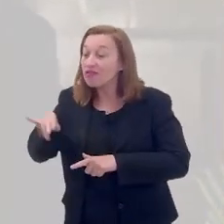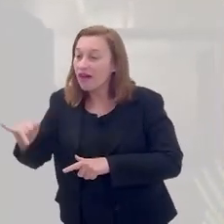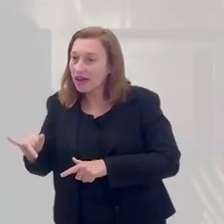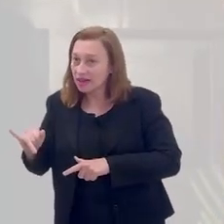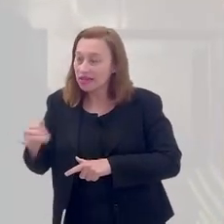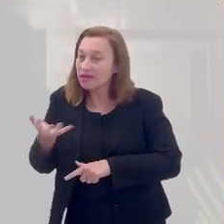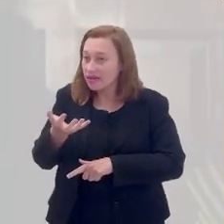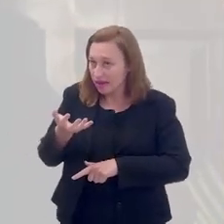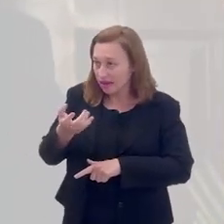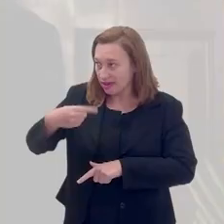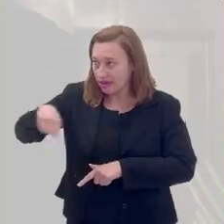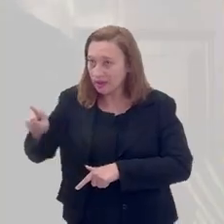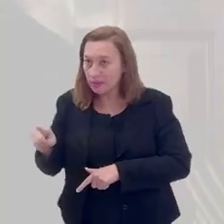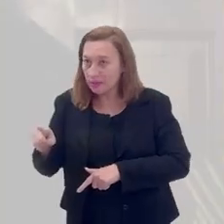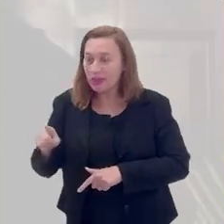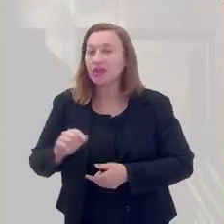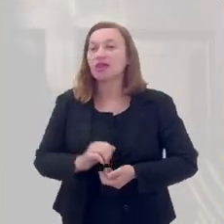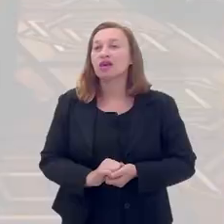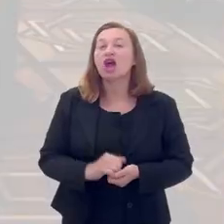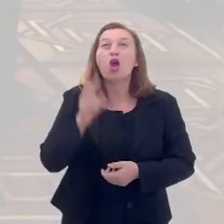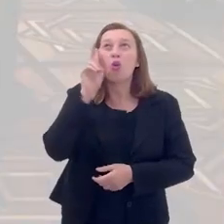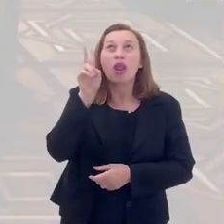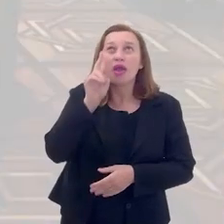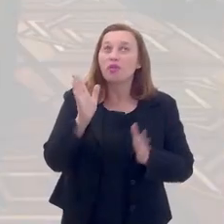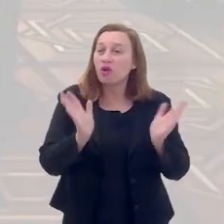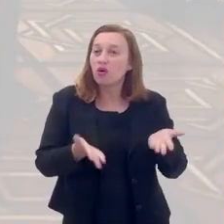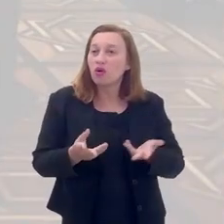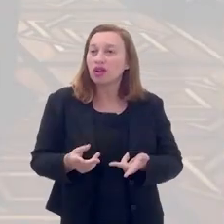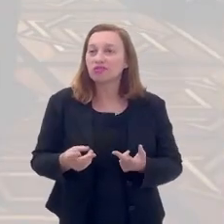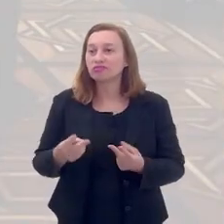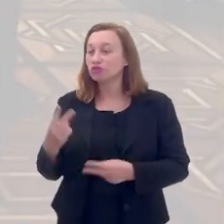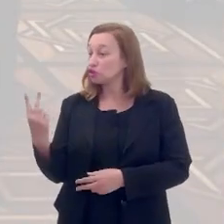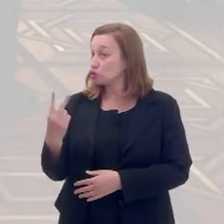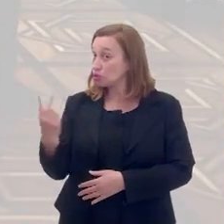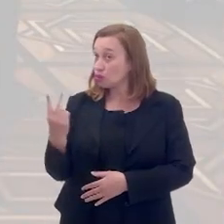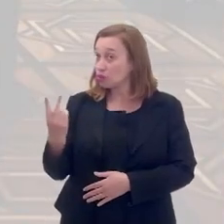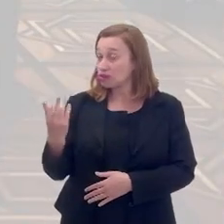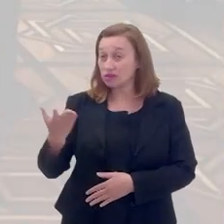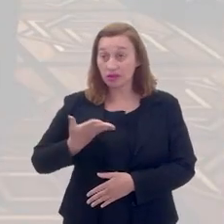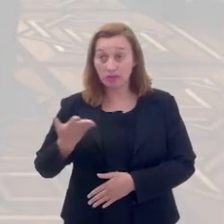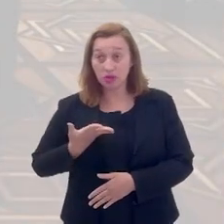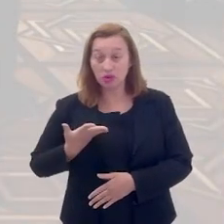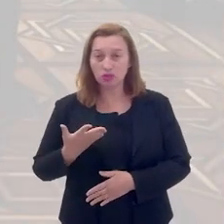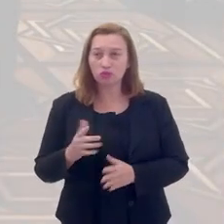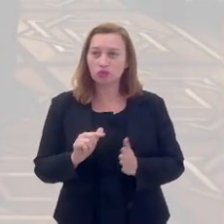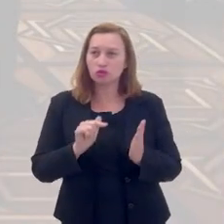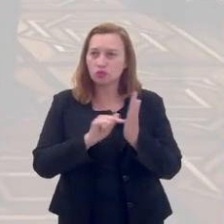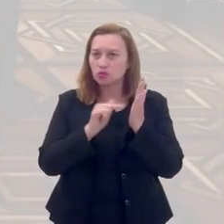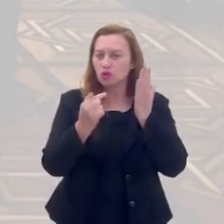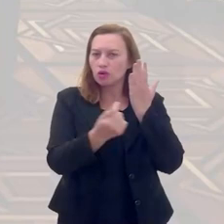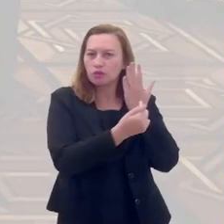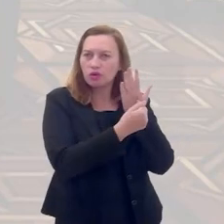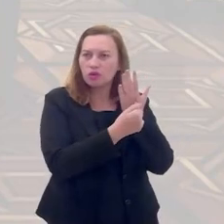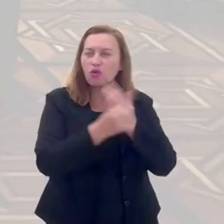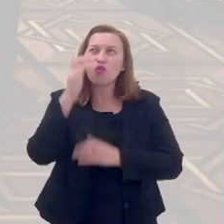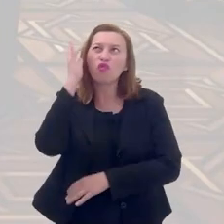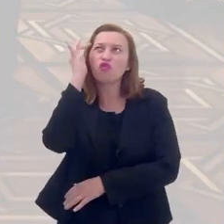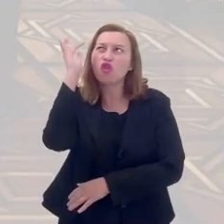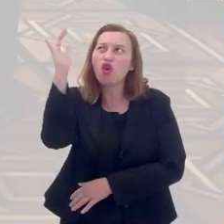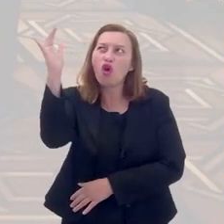onde vai e falando assim eu lembro agora de dostoires que em um dos seus cultos filósofo